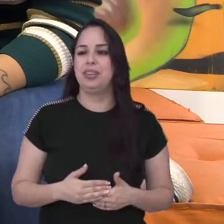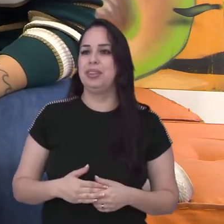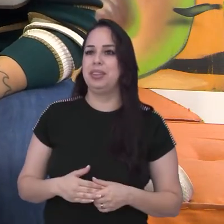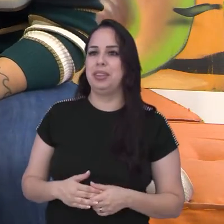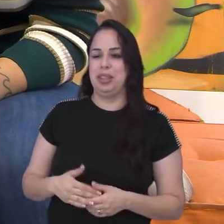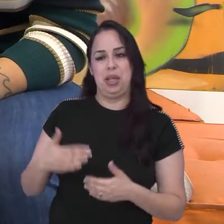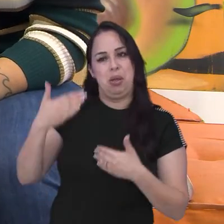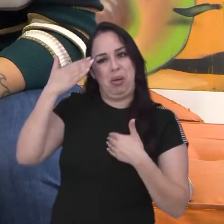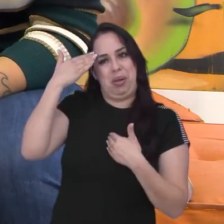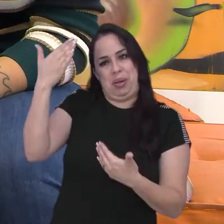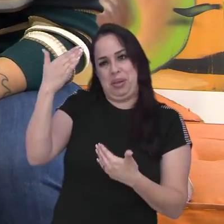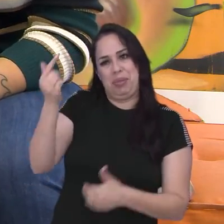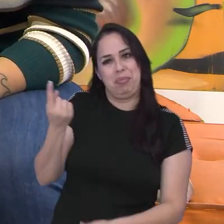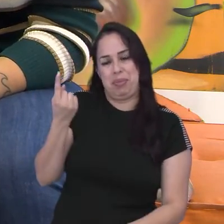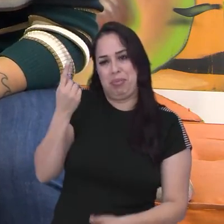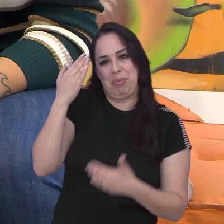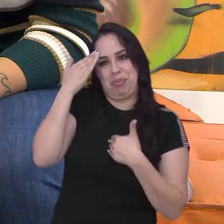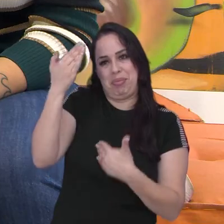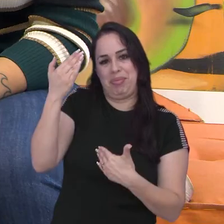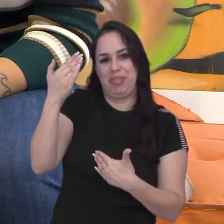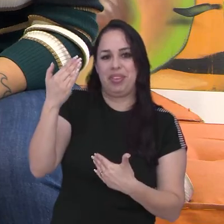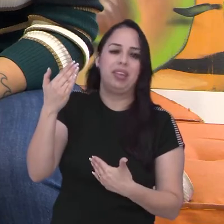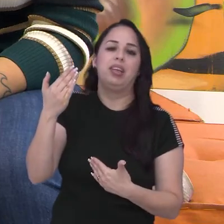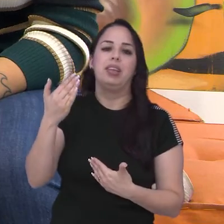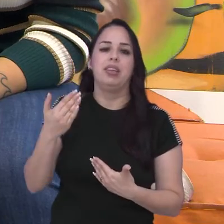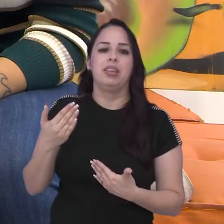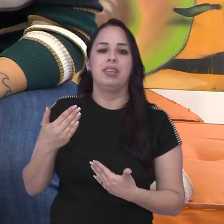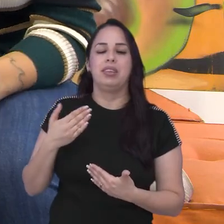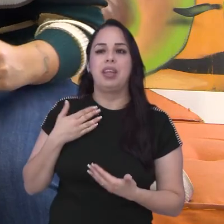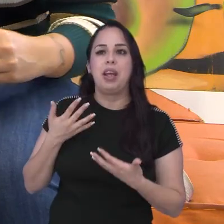viu? Eu que agradeço, assim, eu acho que essa é